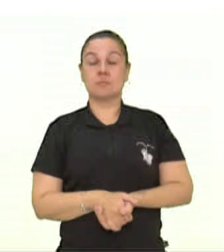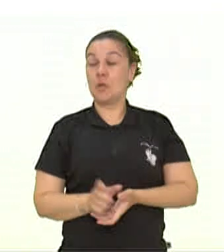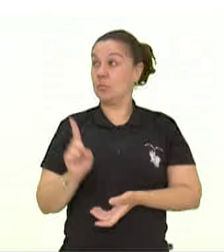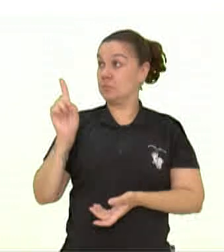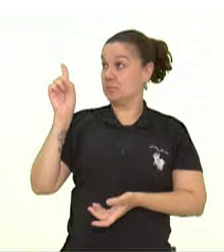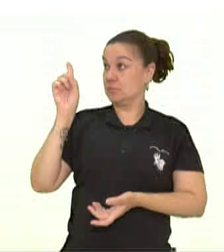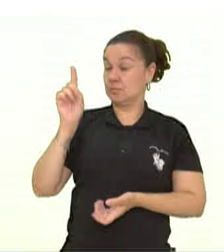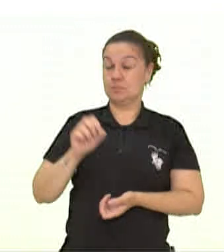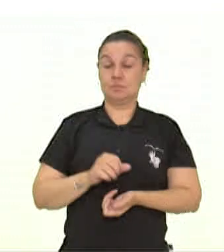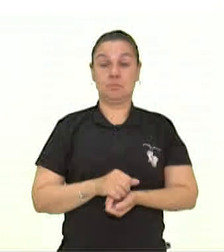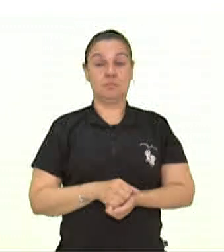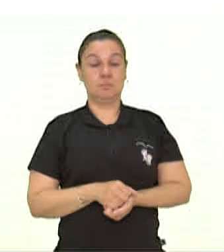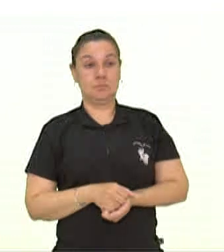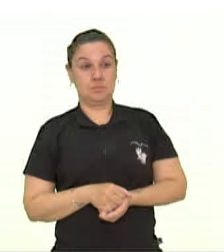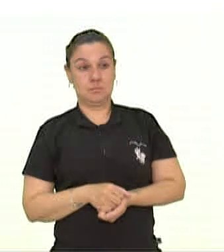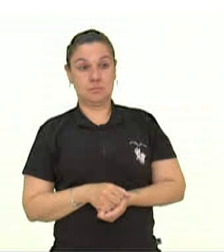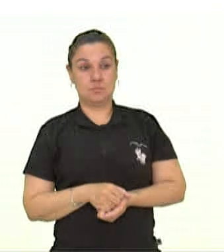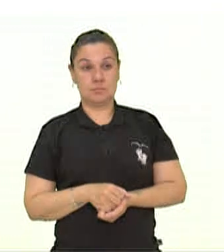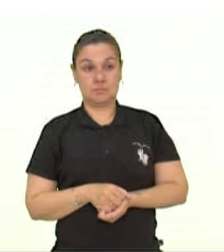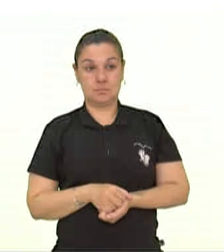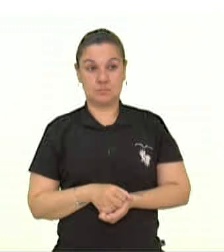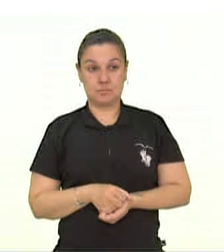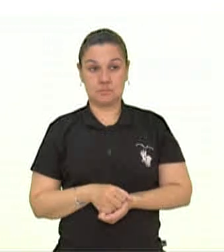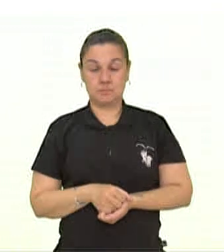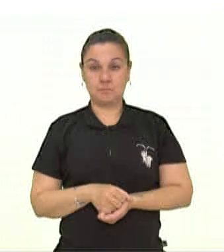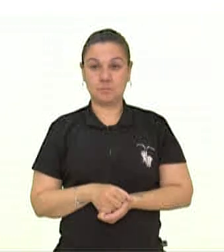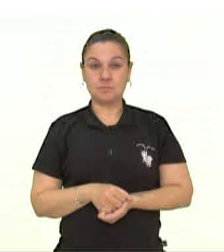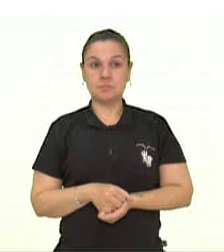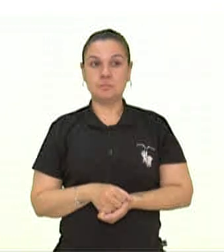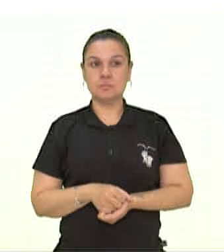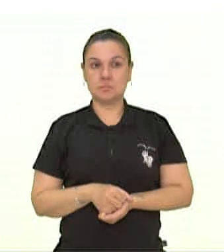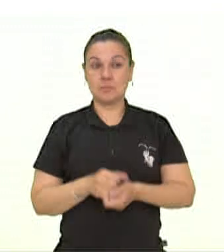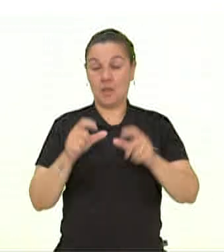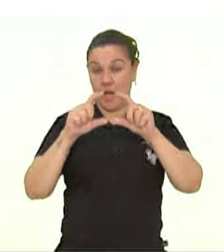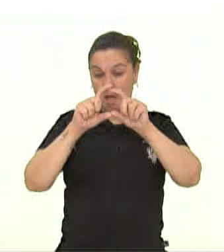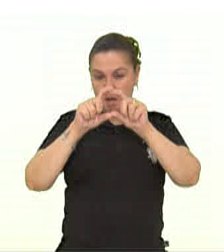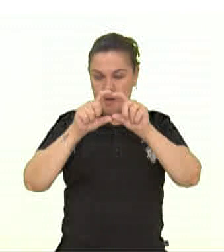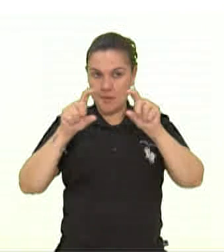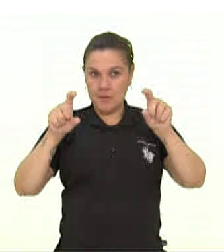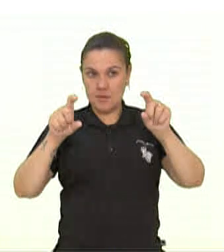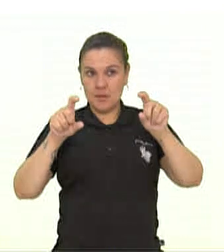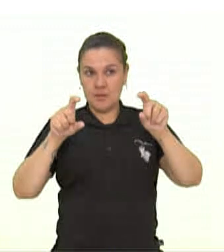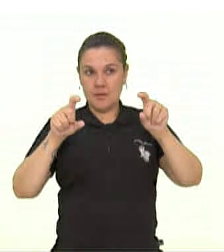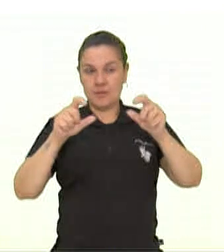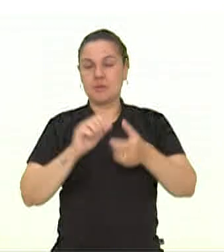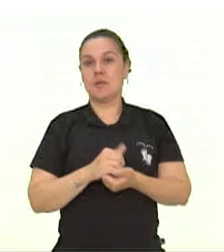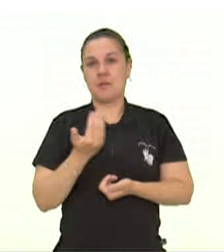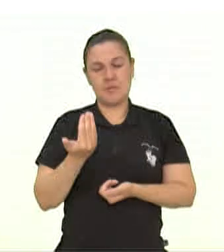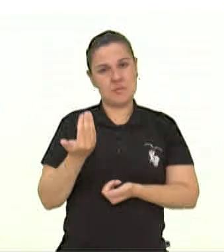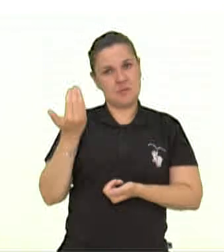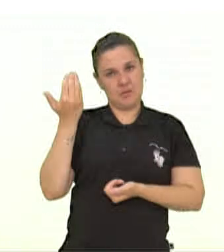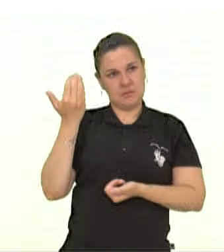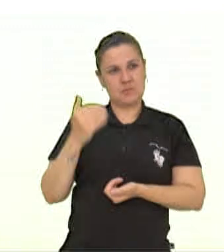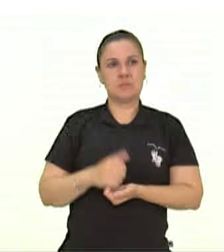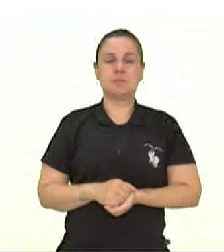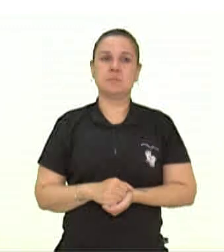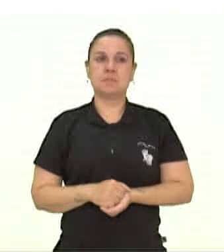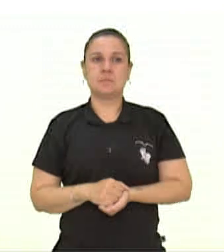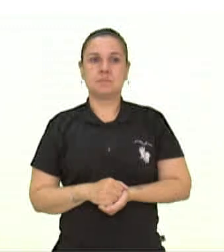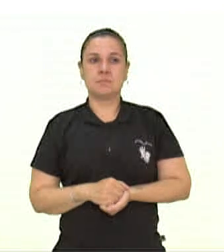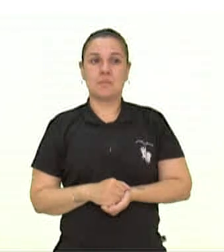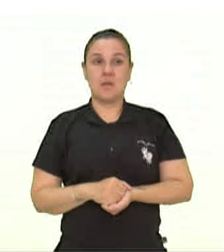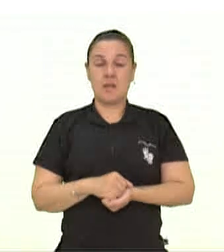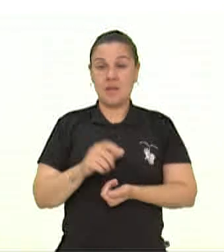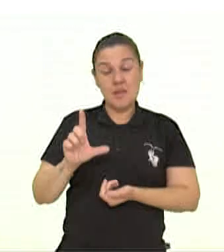vezes a temperatura é igual a 3 vezes 10 na terceira. Aí ele te dá essa unidade, micrometro por Kelvin. É, em que lambda